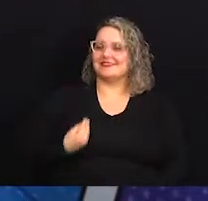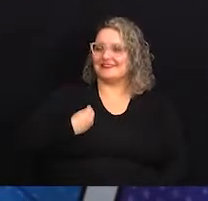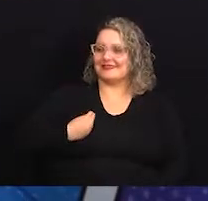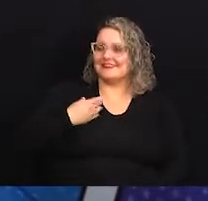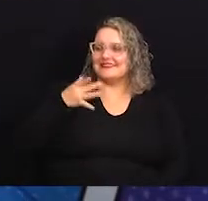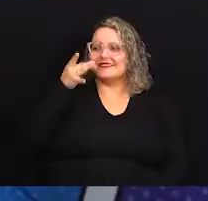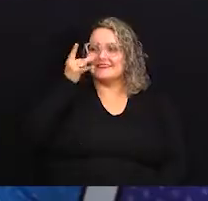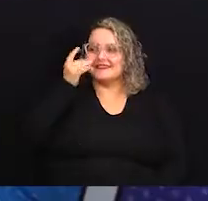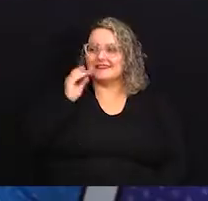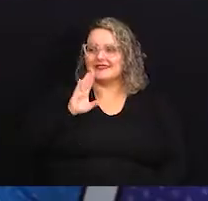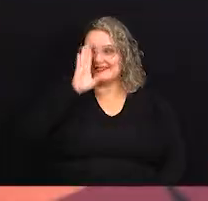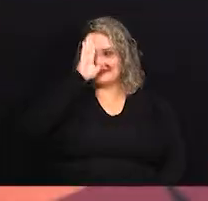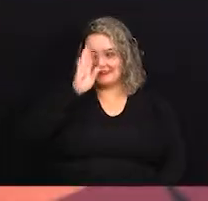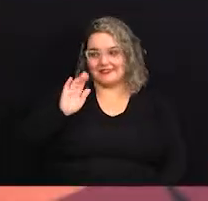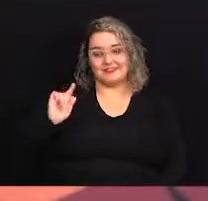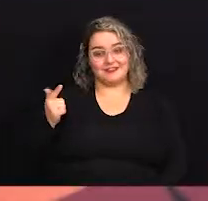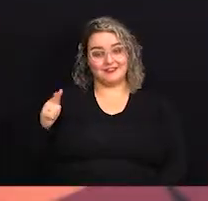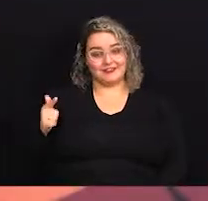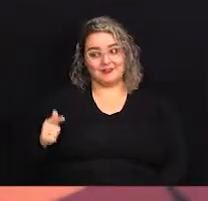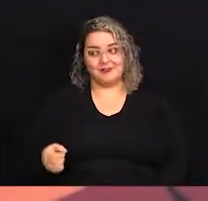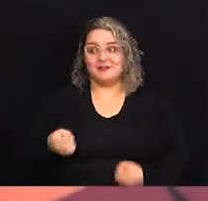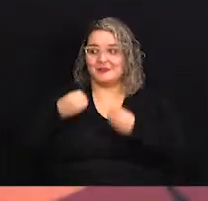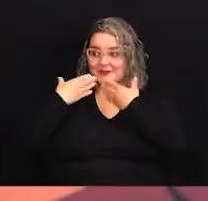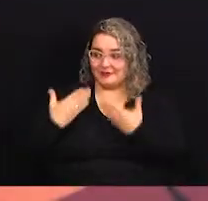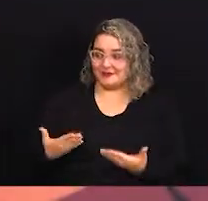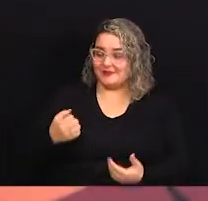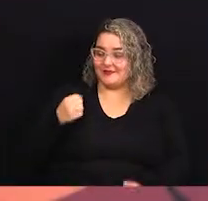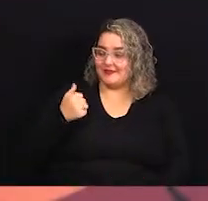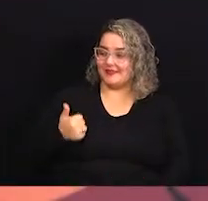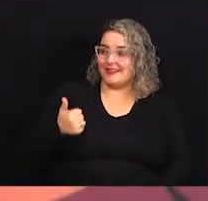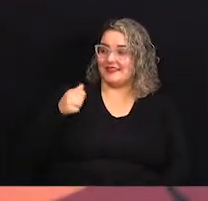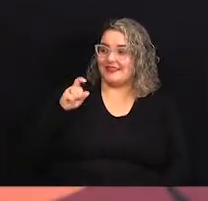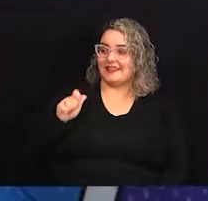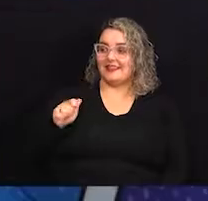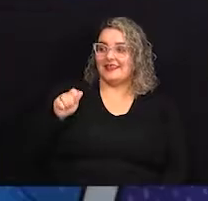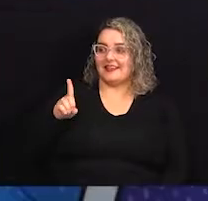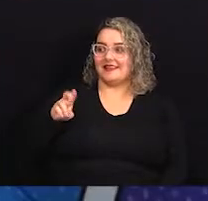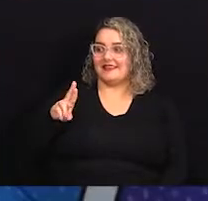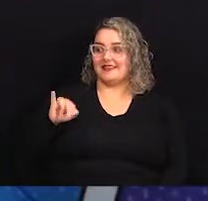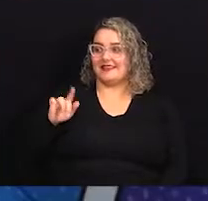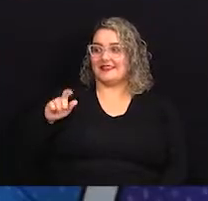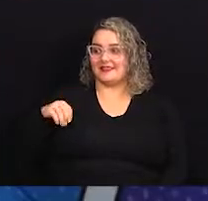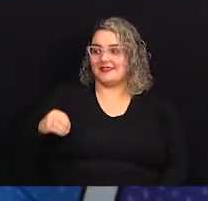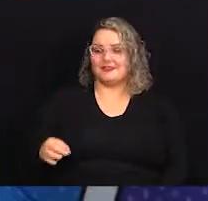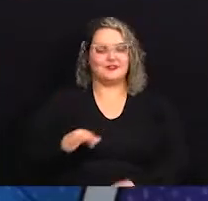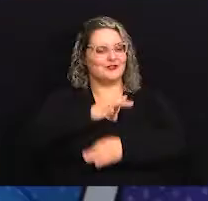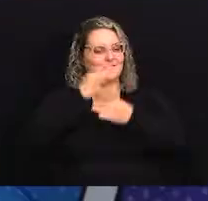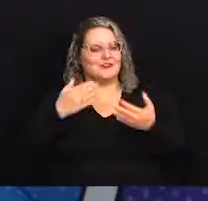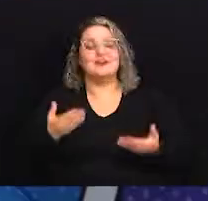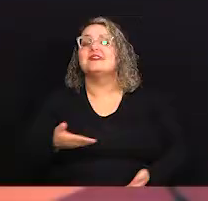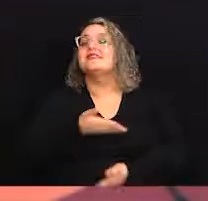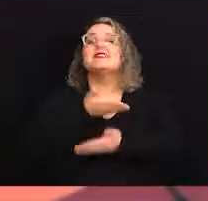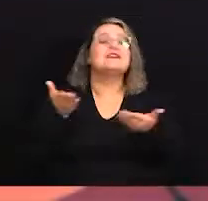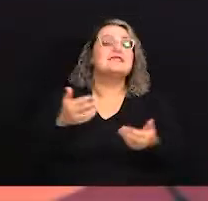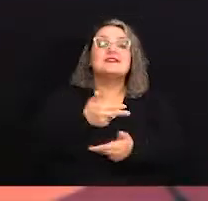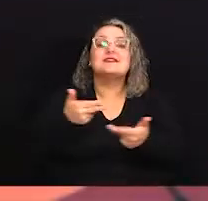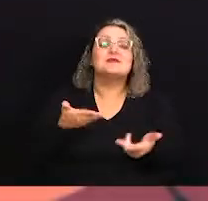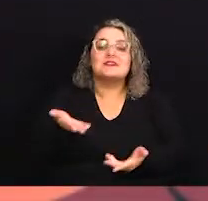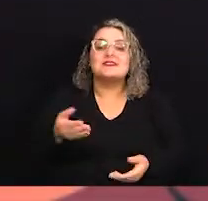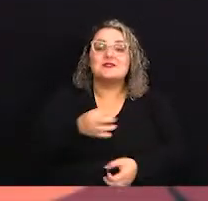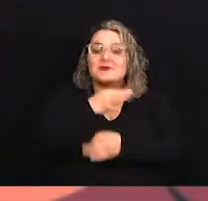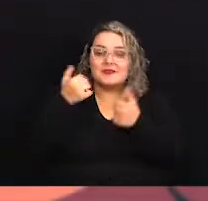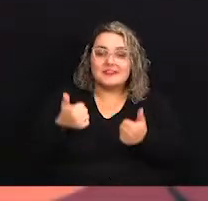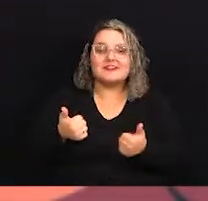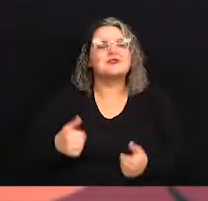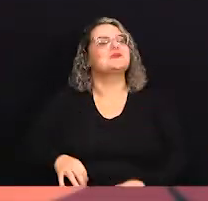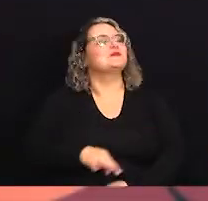está aqui conectado, diretamente de Goiás. Tudo bem, Adriano? Tudo jóia? E aí, como é que estão as coisas por aí? Tudo